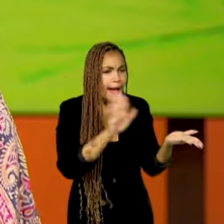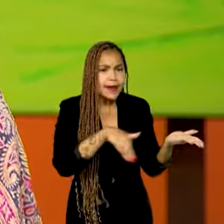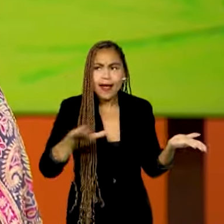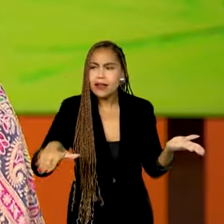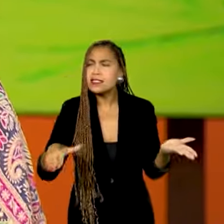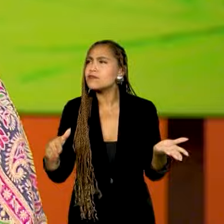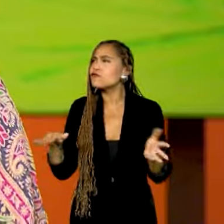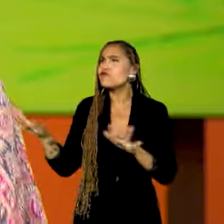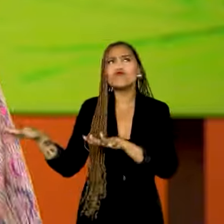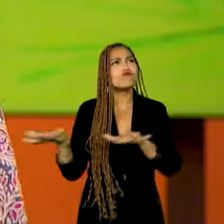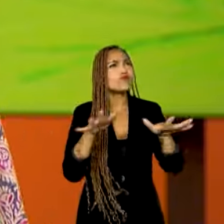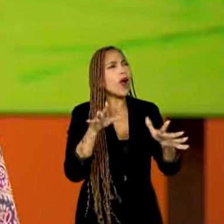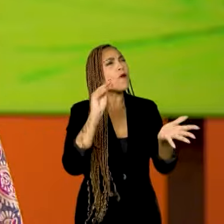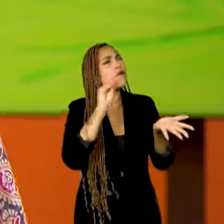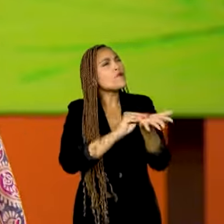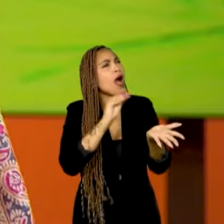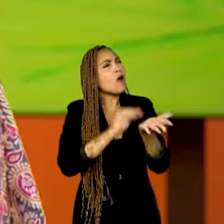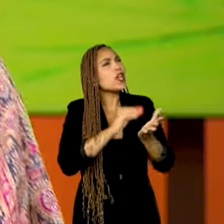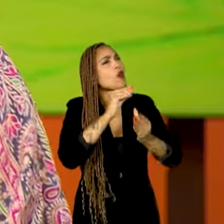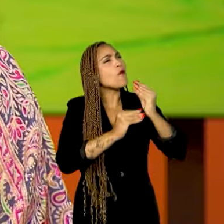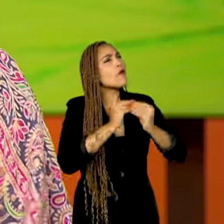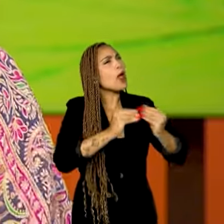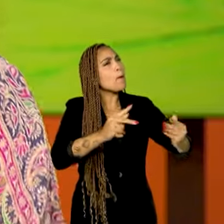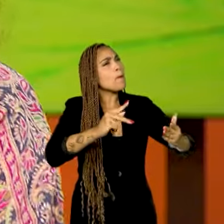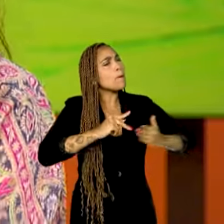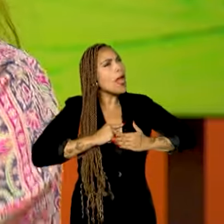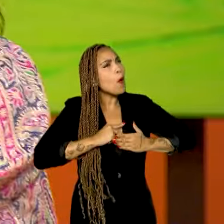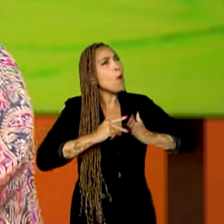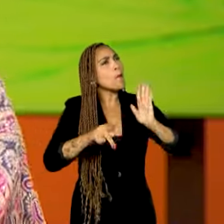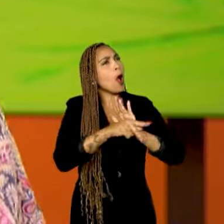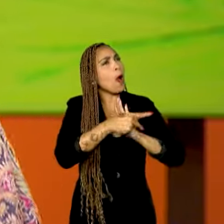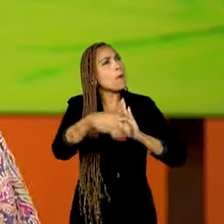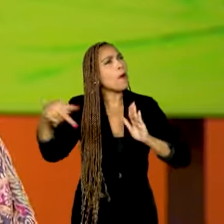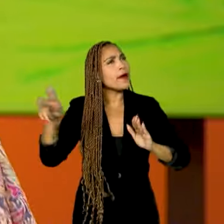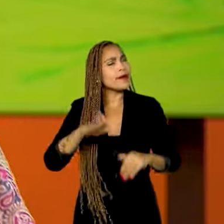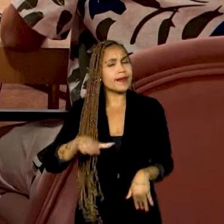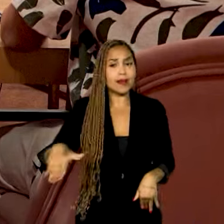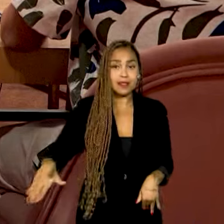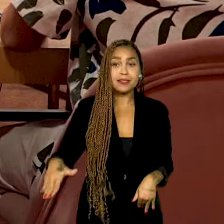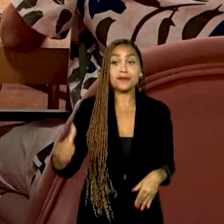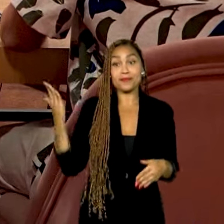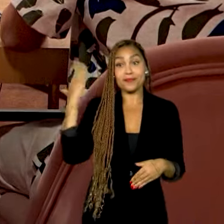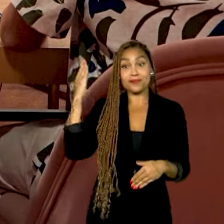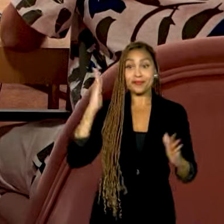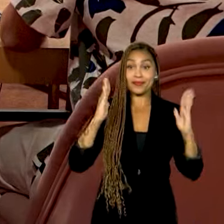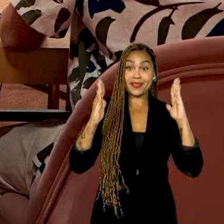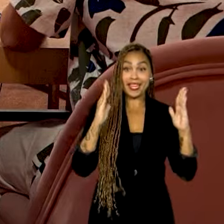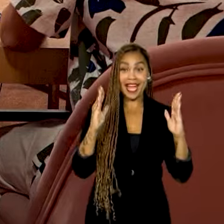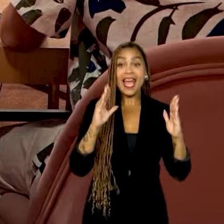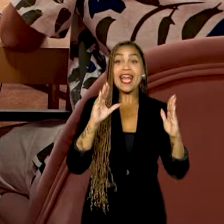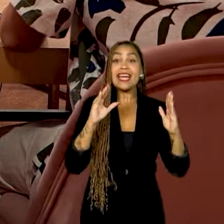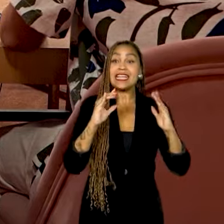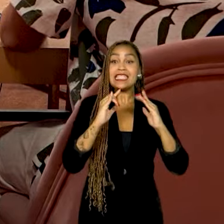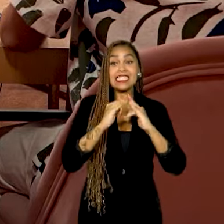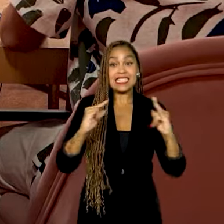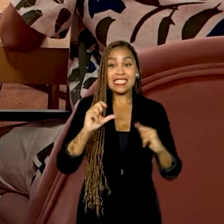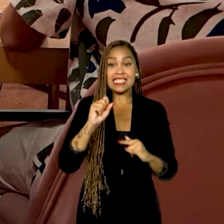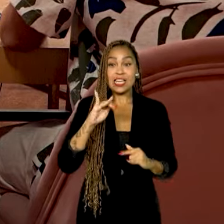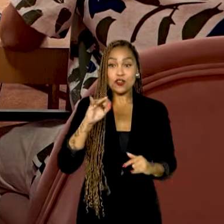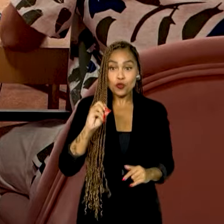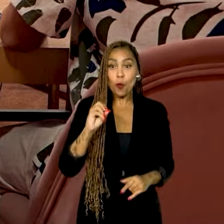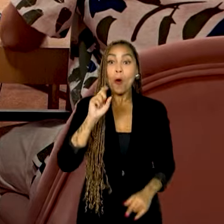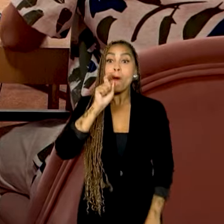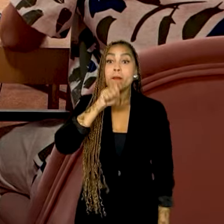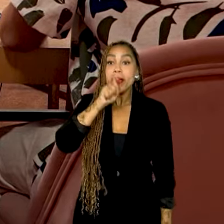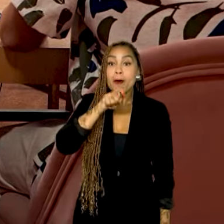falta de programa para elas, né? Sim. Tirando na minha fase, esse de Pica-Pau Amarelo, que era uma delícia. Maravilhoso. Né? Que é a minha